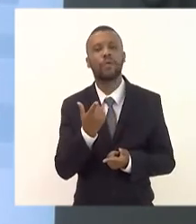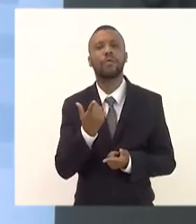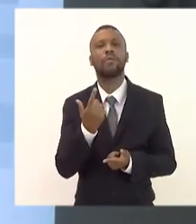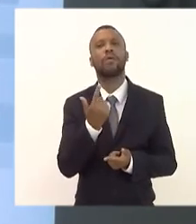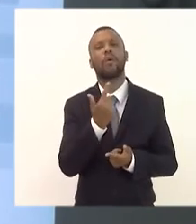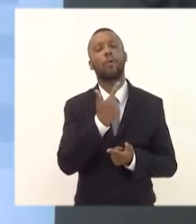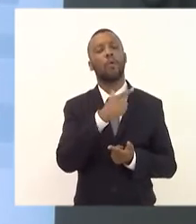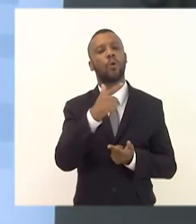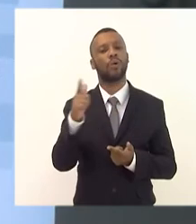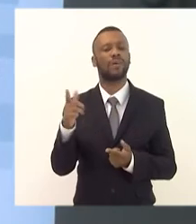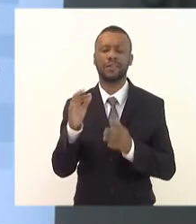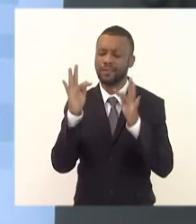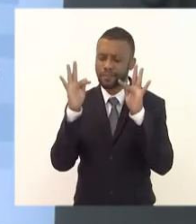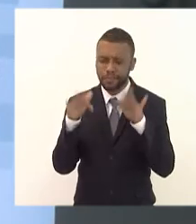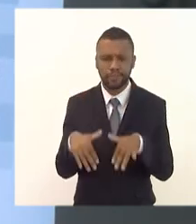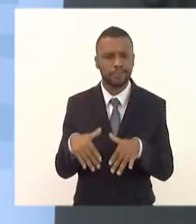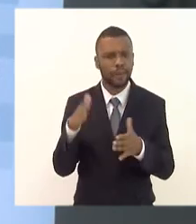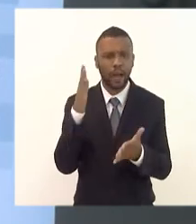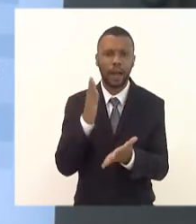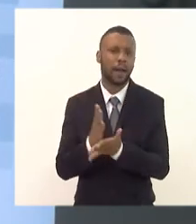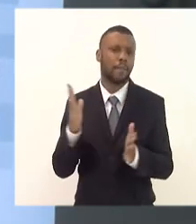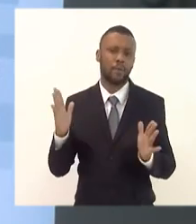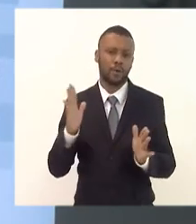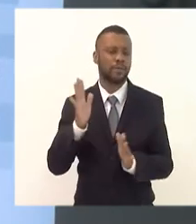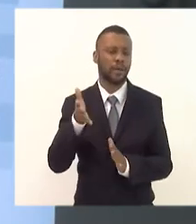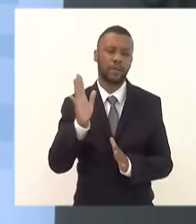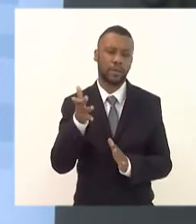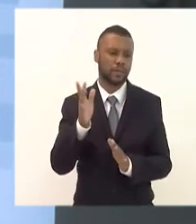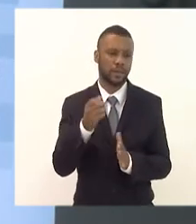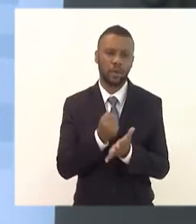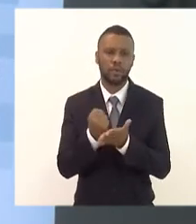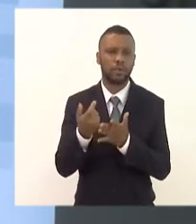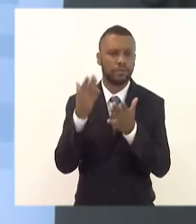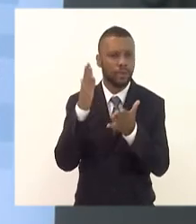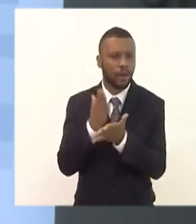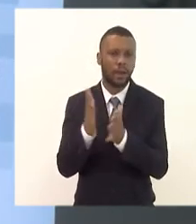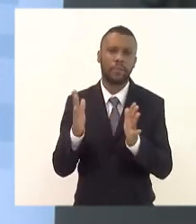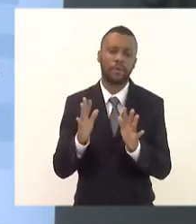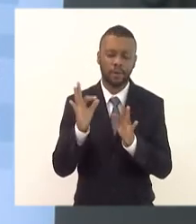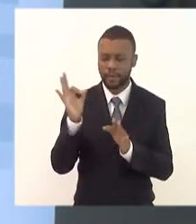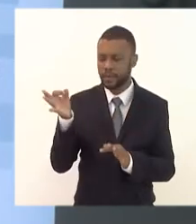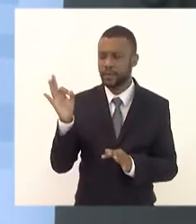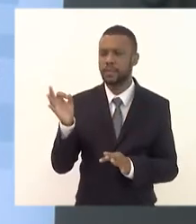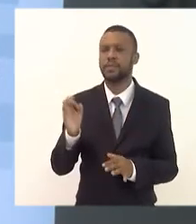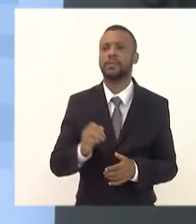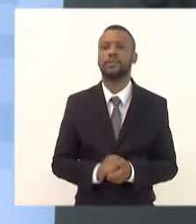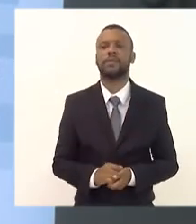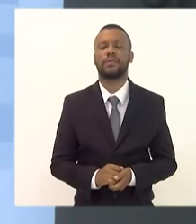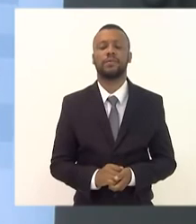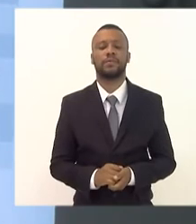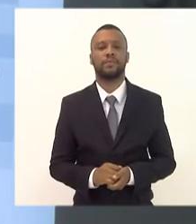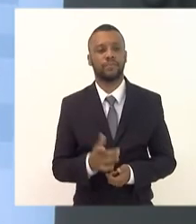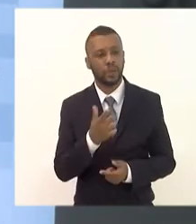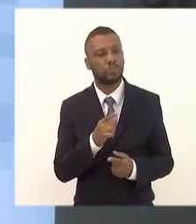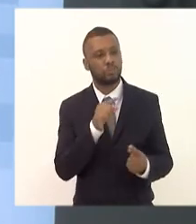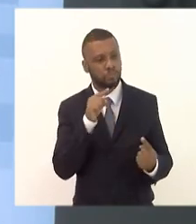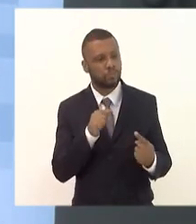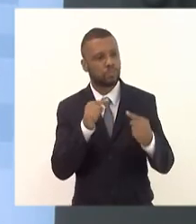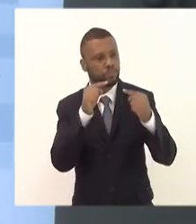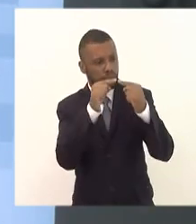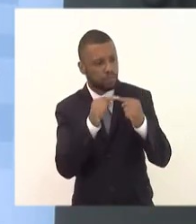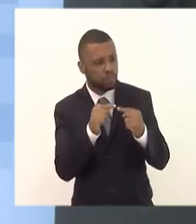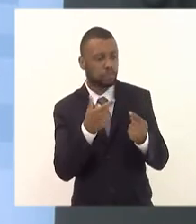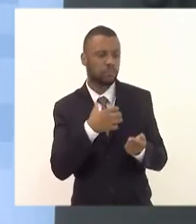Sim, já está tudo encerrando. Com aquele... Sim. O genérico. Isso. Então fazia todo sentido, tá fazendo todo